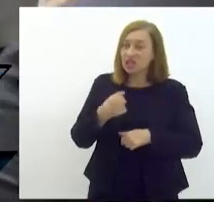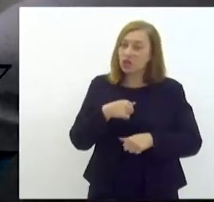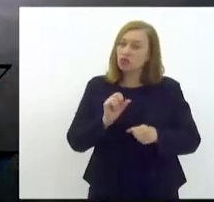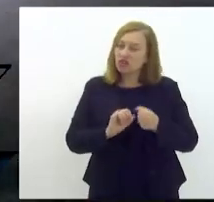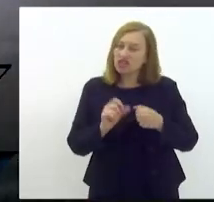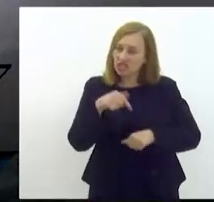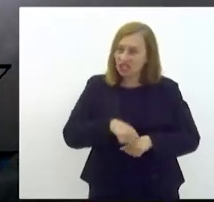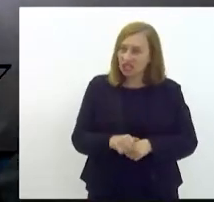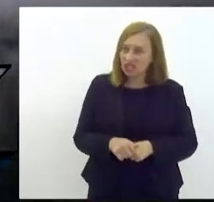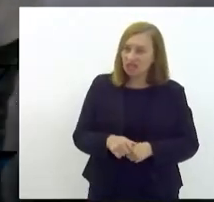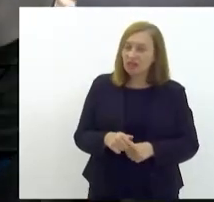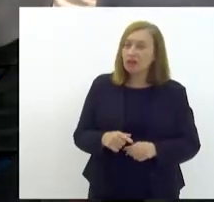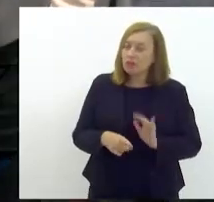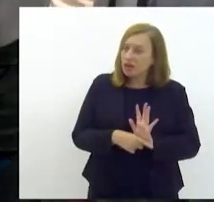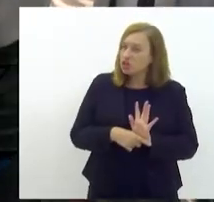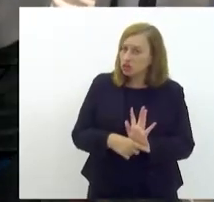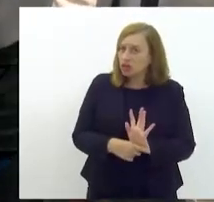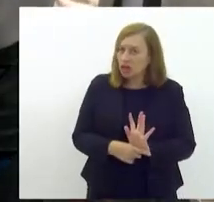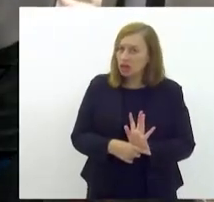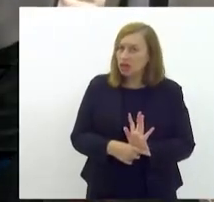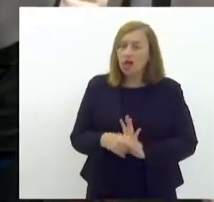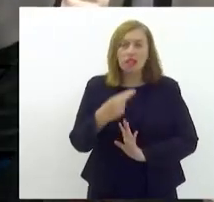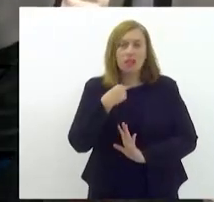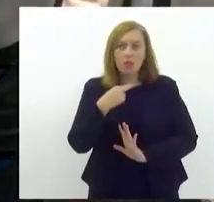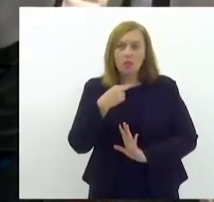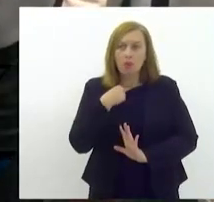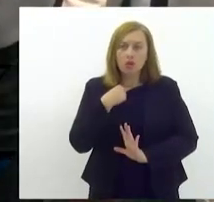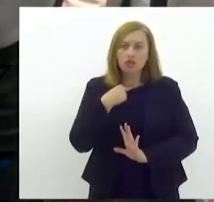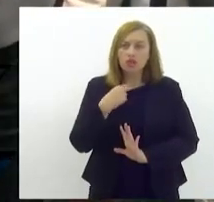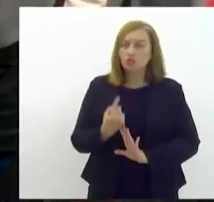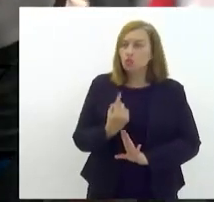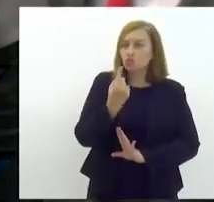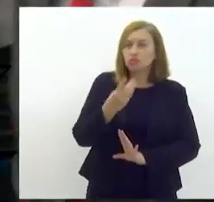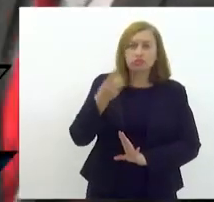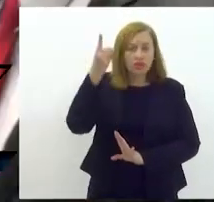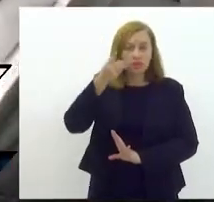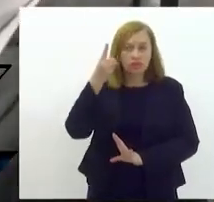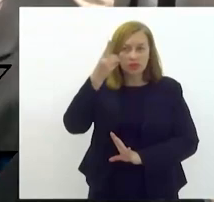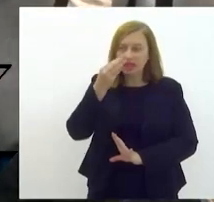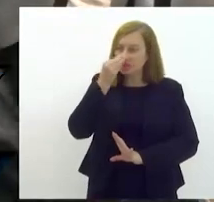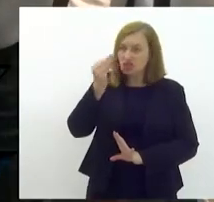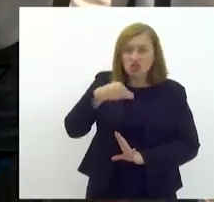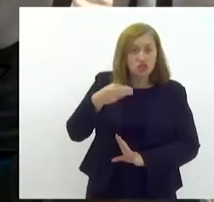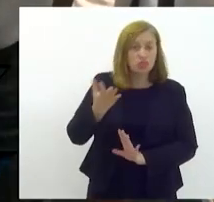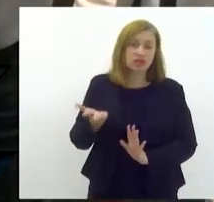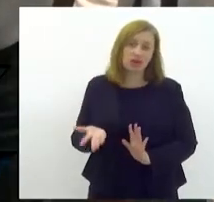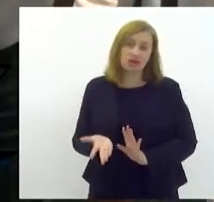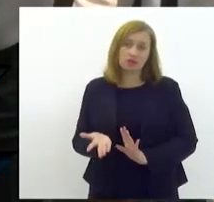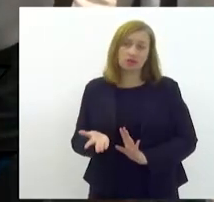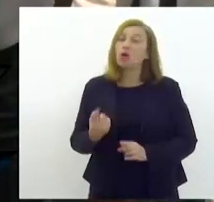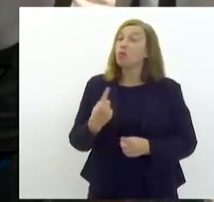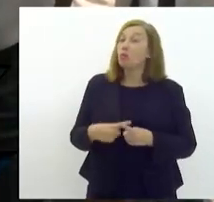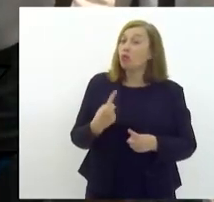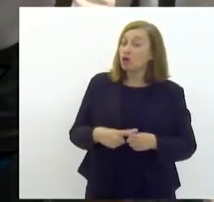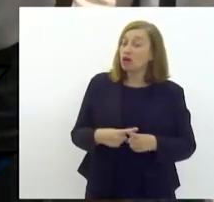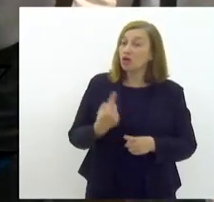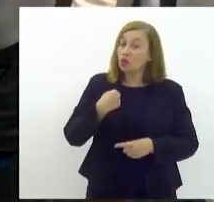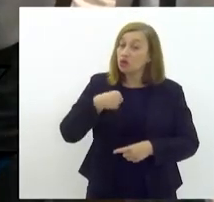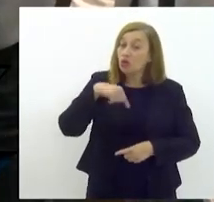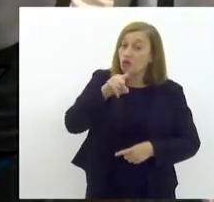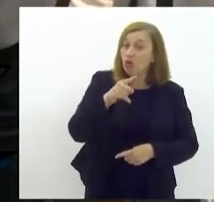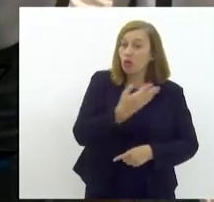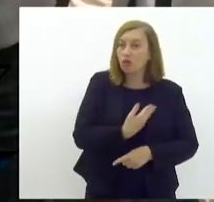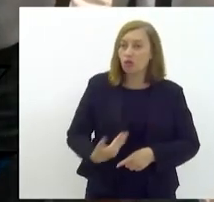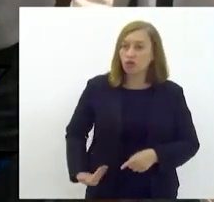estou fazendo a crítica construtiva não pode um parlamentar ser tratado com o tamanho descaso porque eu Quando vou